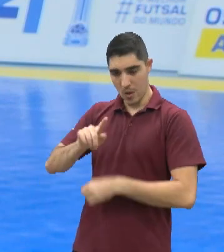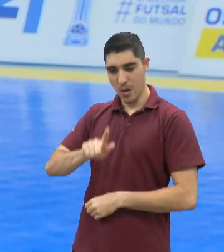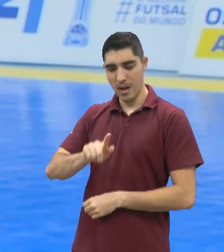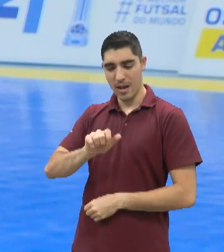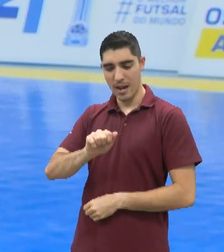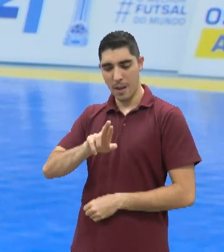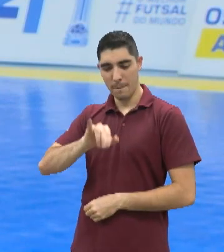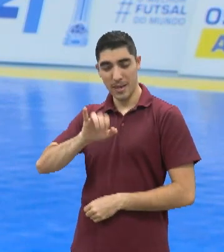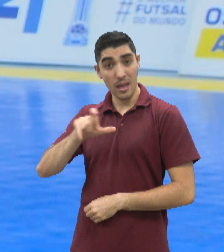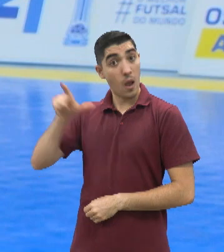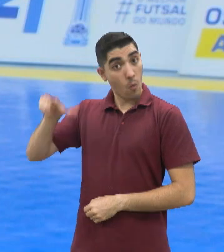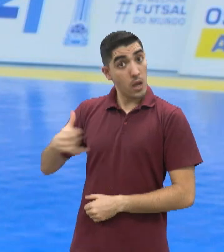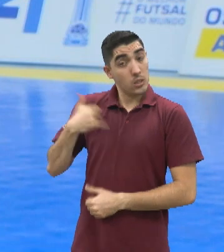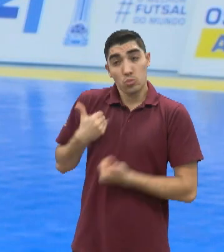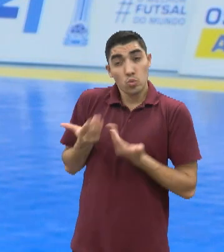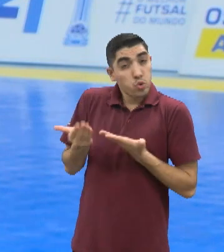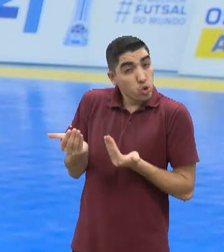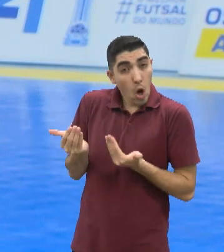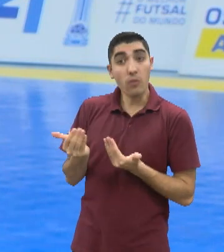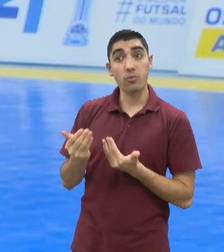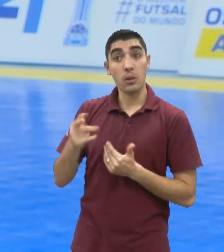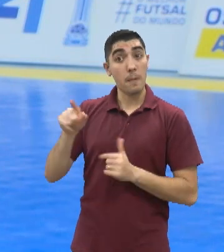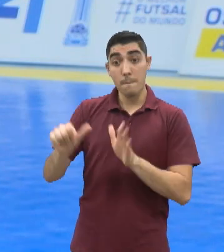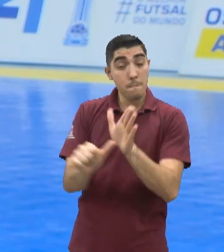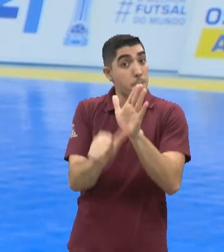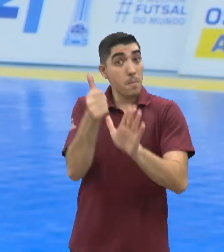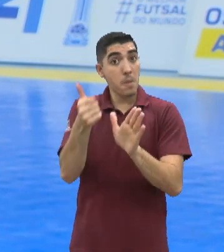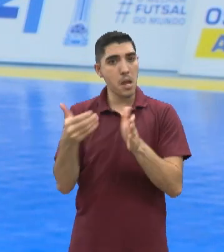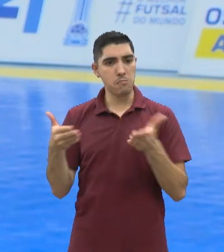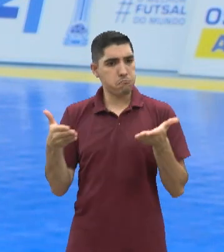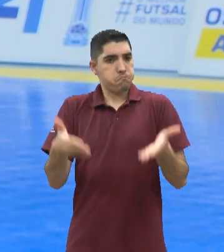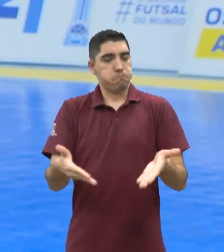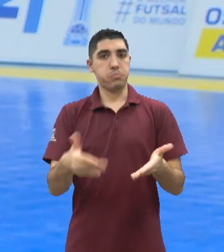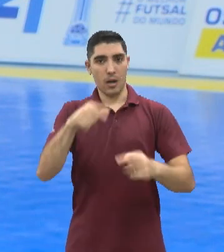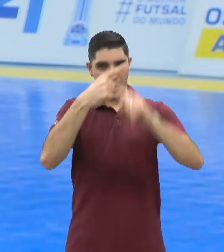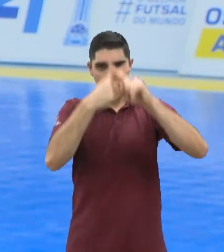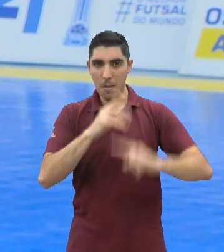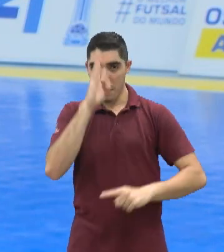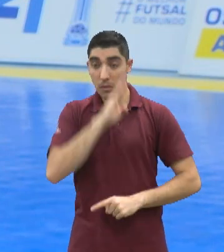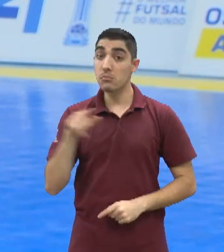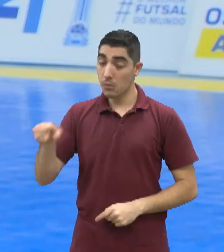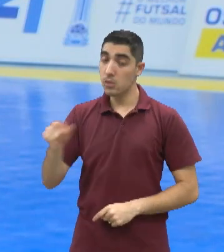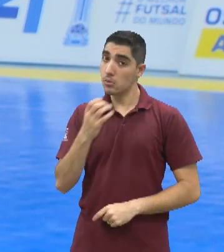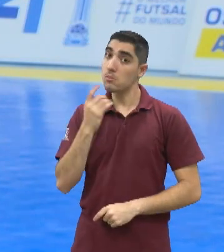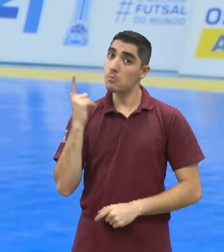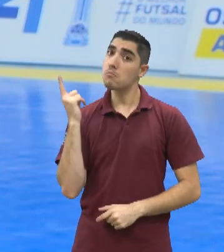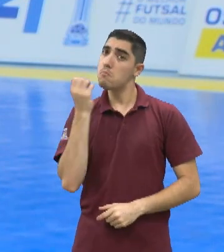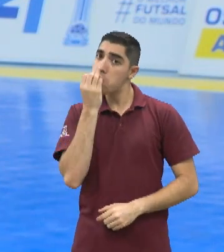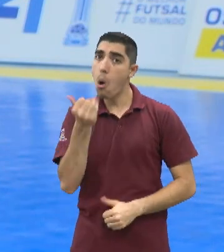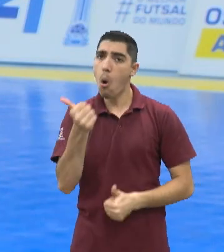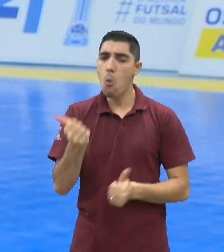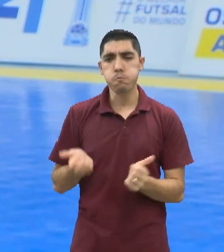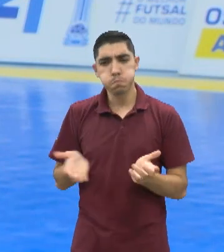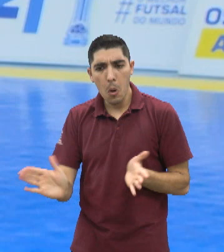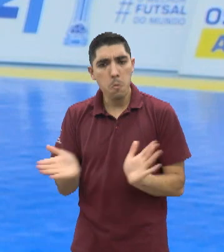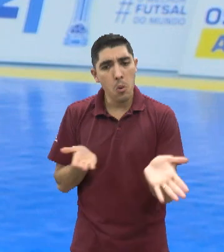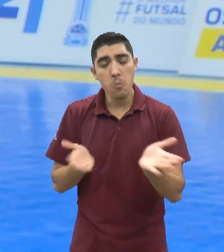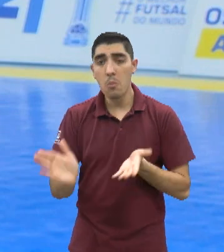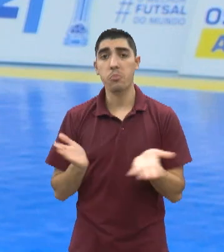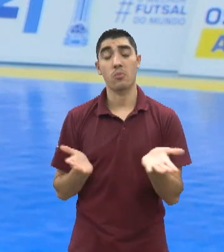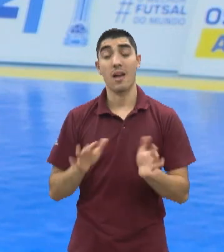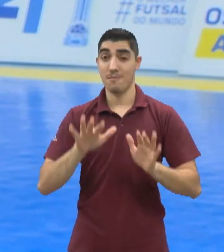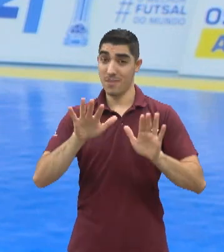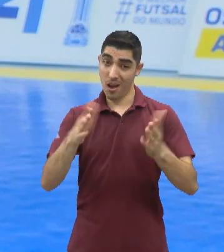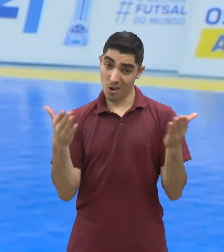a primeira Liga Nacional comandando um time desde o início termina com um saldo positivo. Agora resta ao São